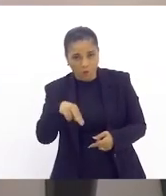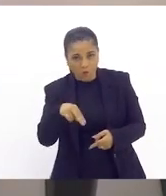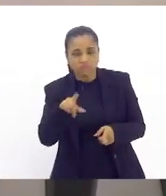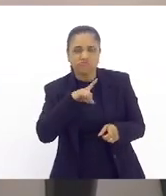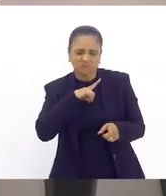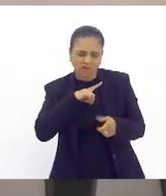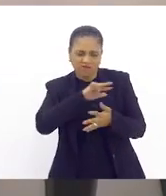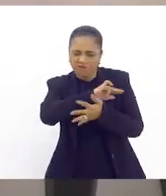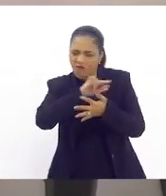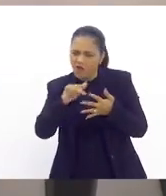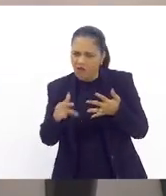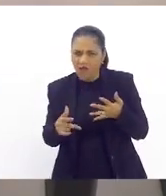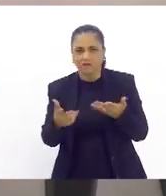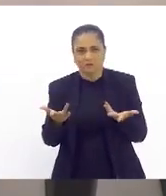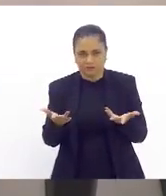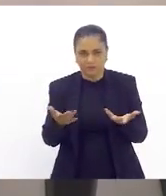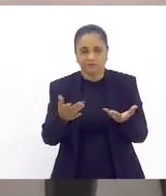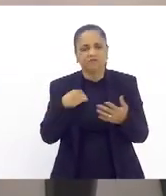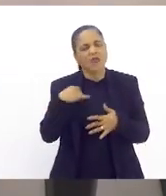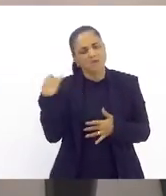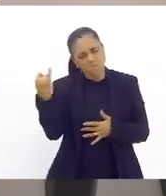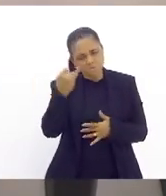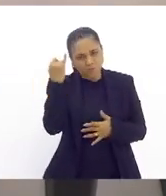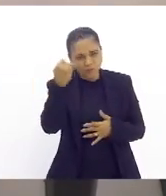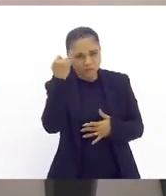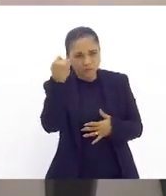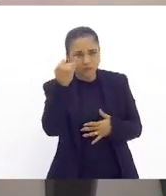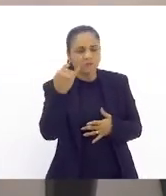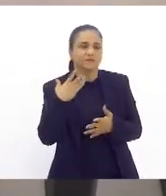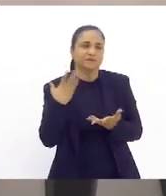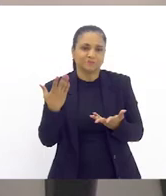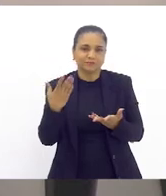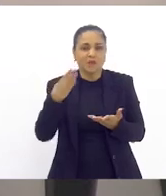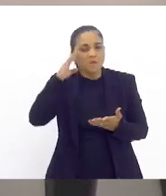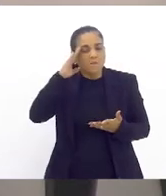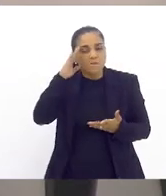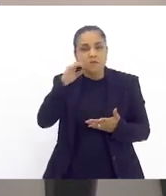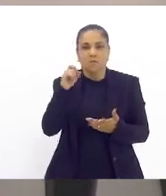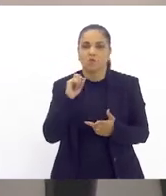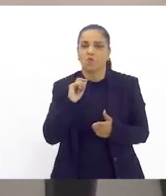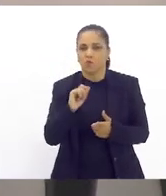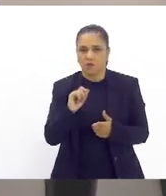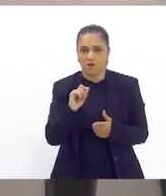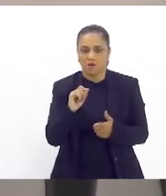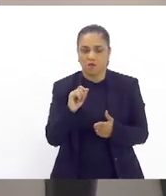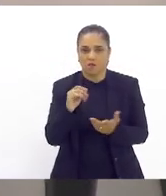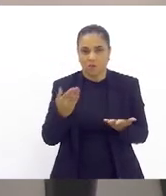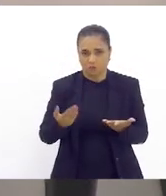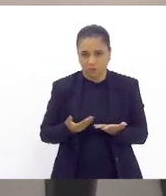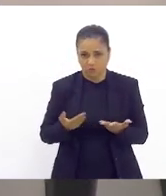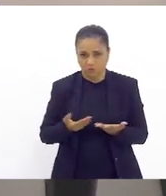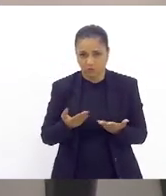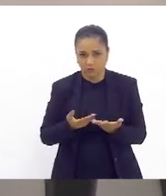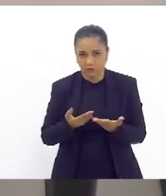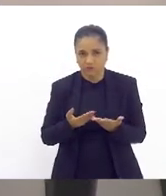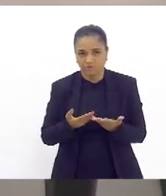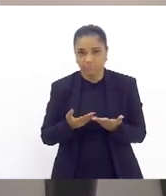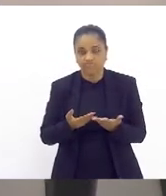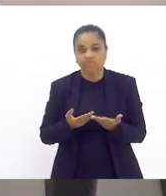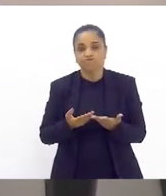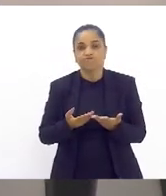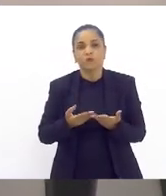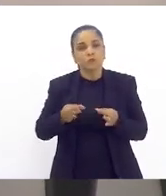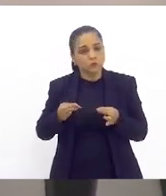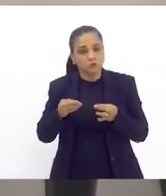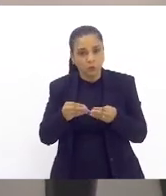não é importante ouvir todo mundo mas em suma é isso acho que a prioridade que a gente tem que tirar aqui é a gente já já ir